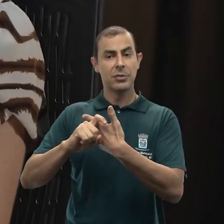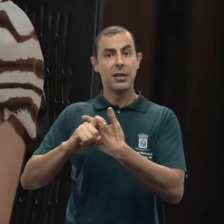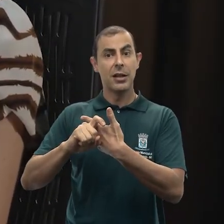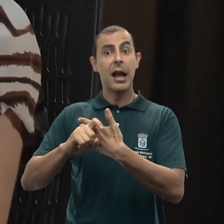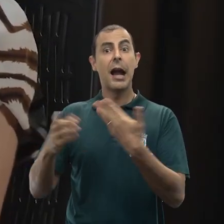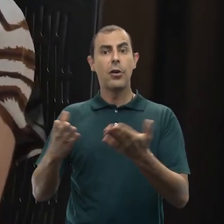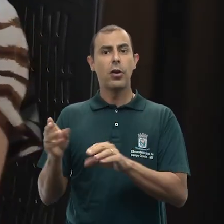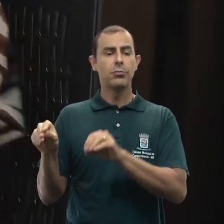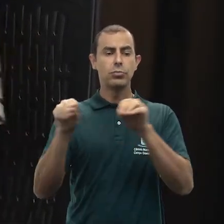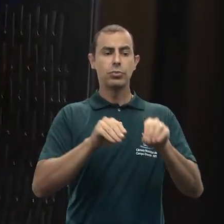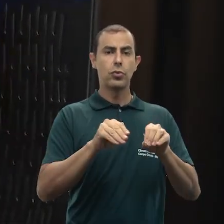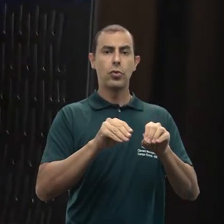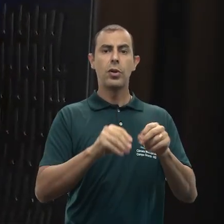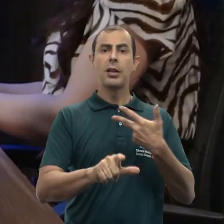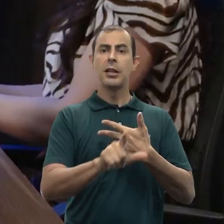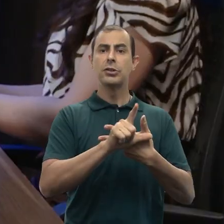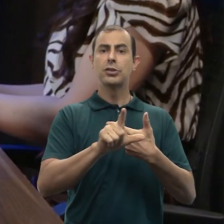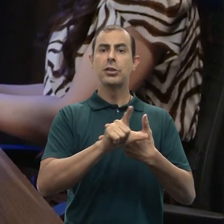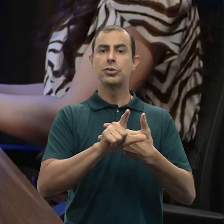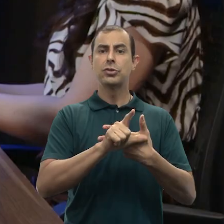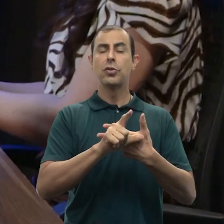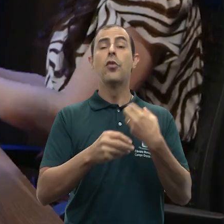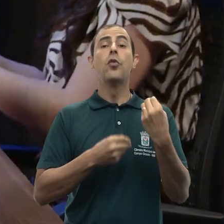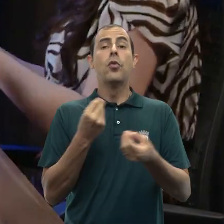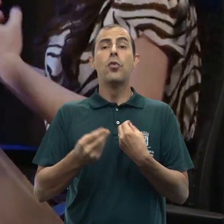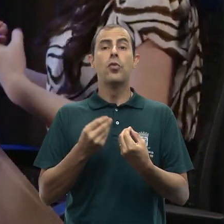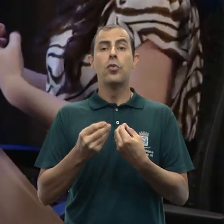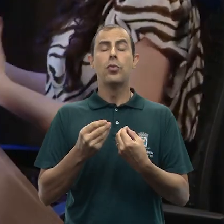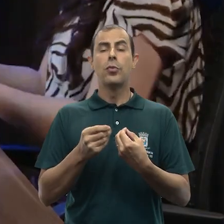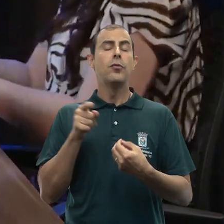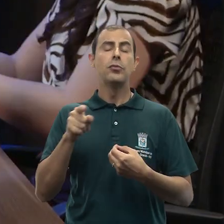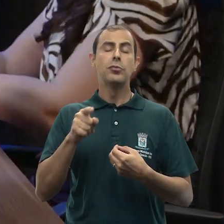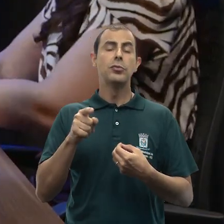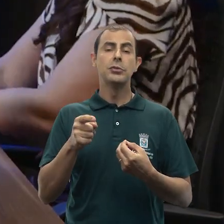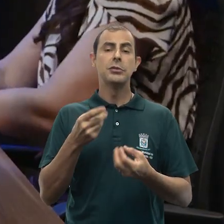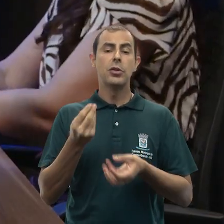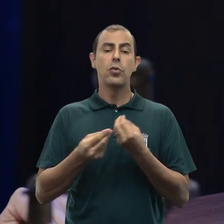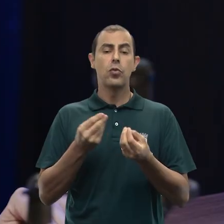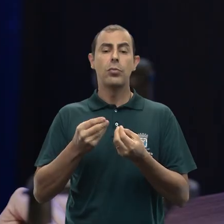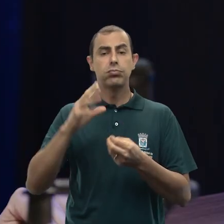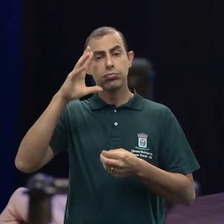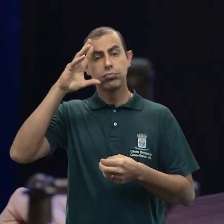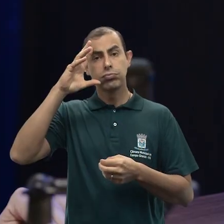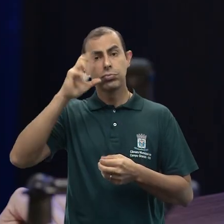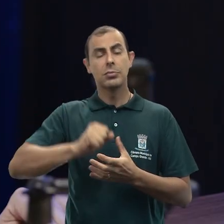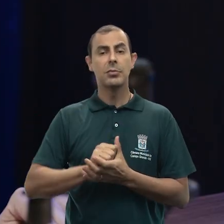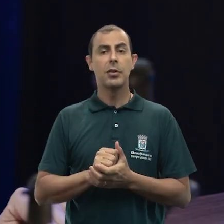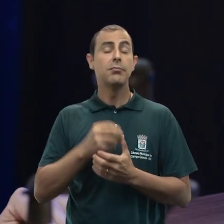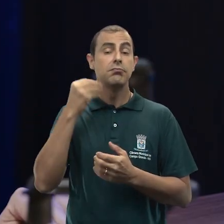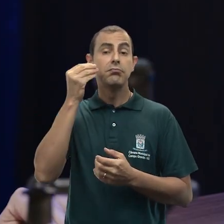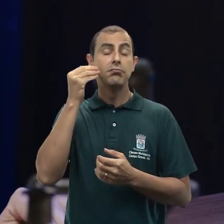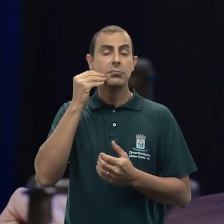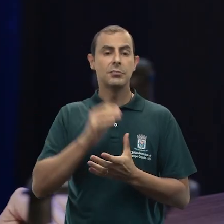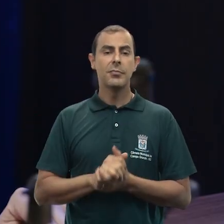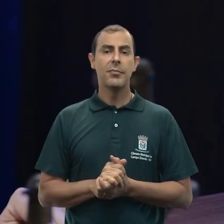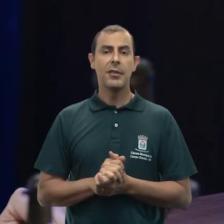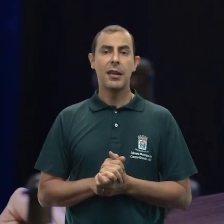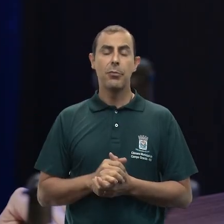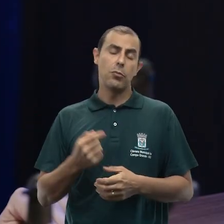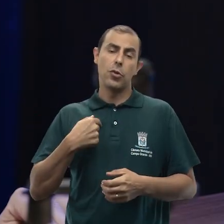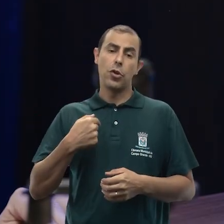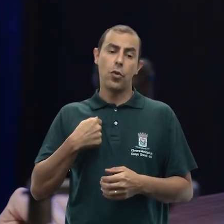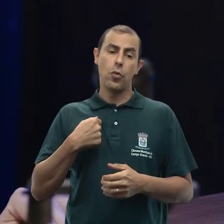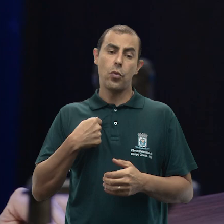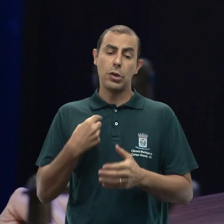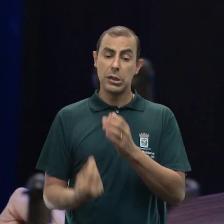do municipal, e agora como legislador, né? O que que você carrega aí de bagagem? Eficácia legislativa. Eu não crio projeto que não sai do